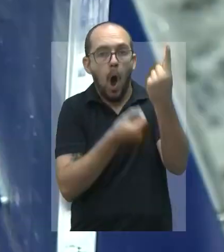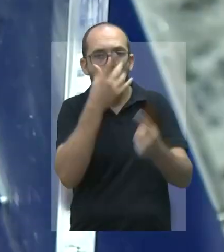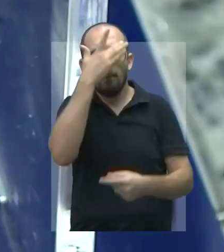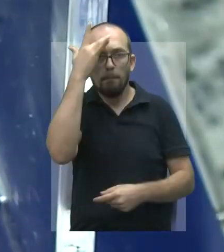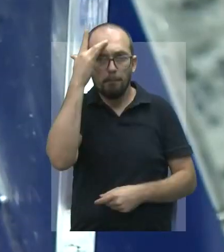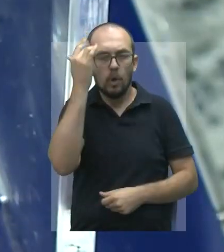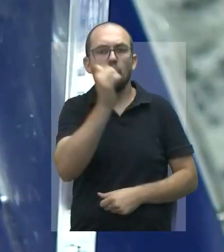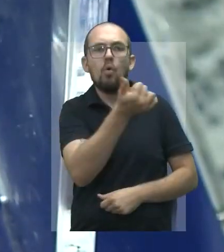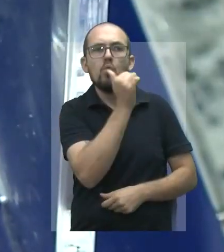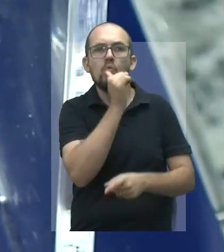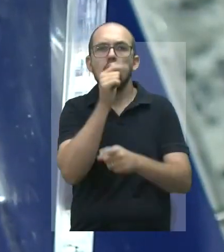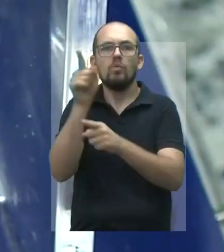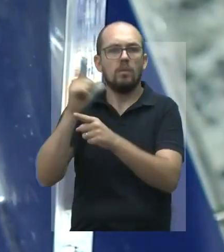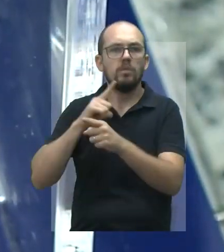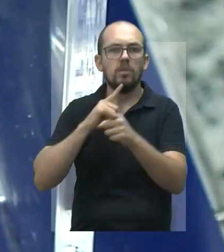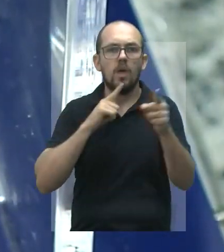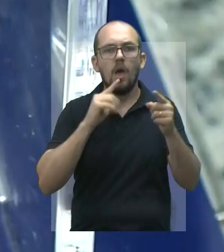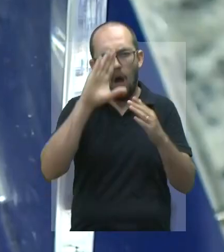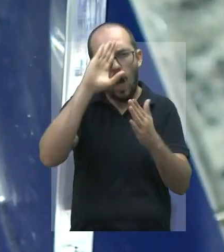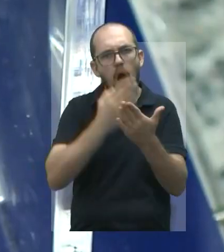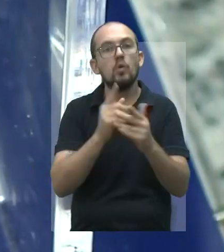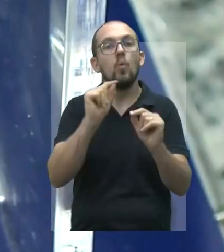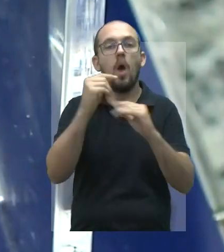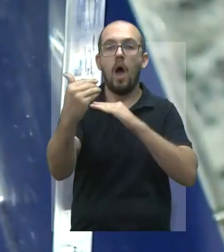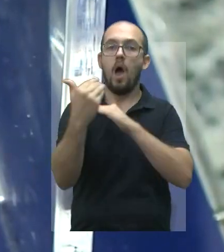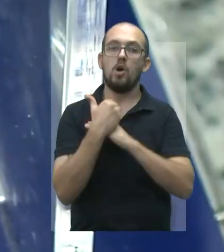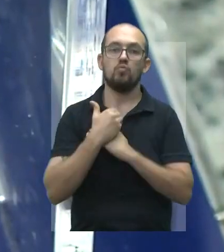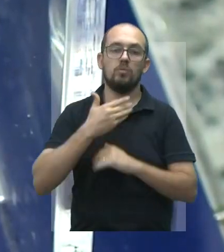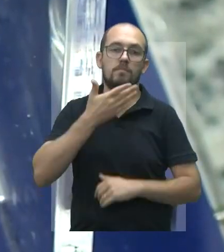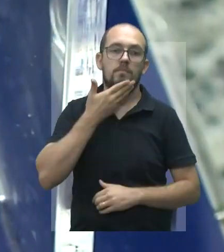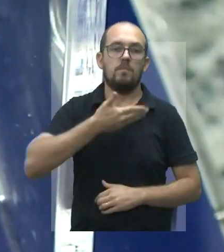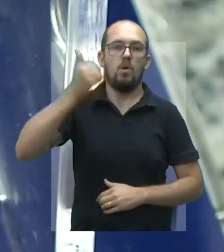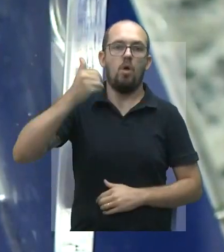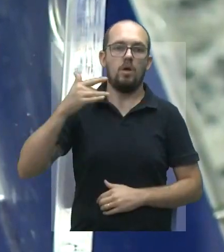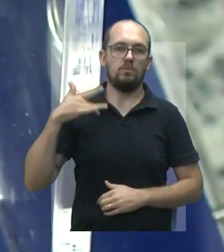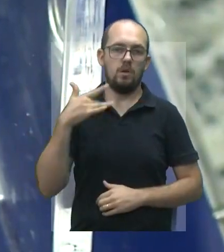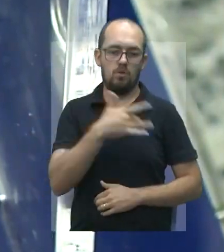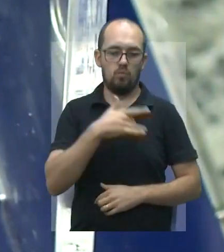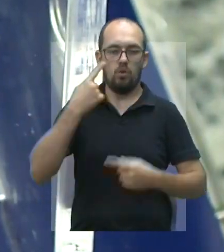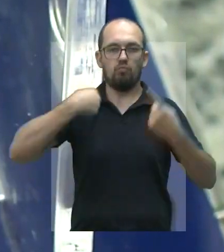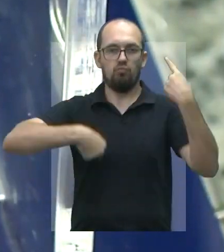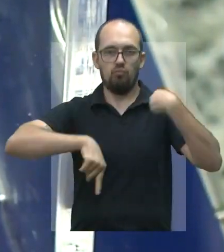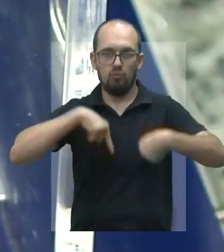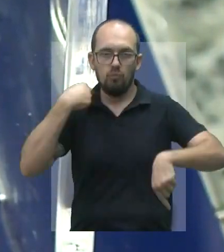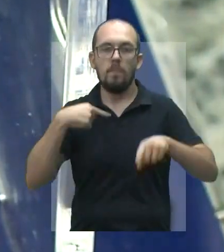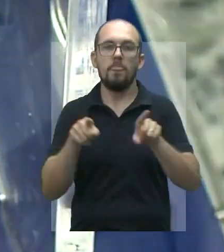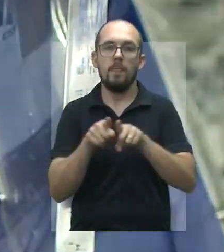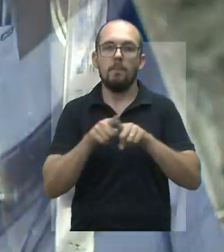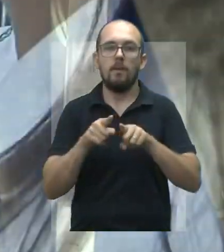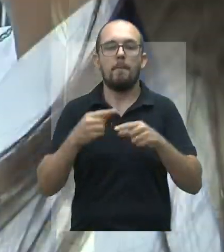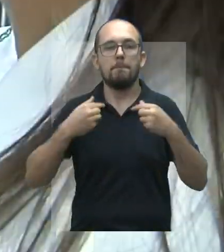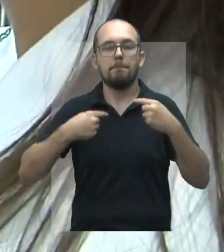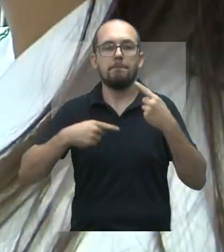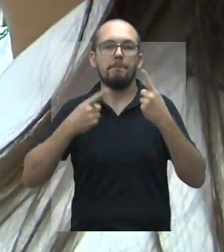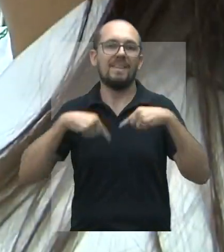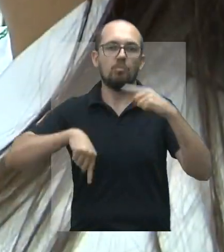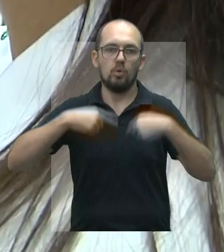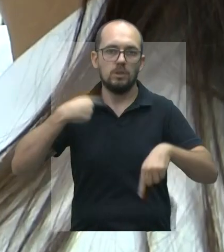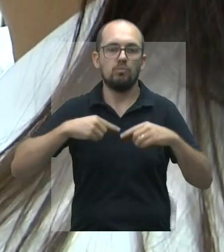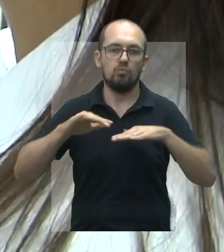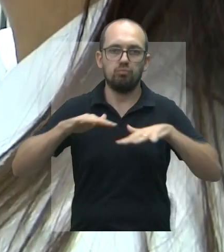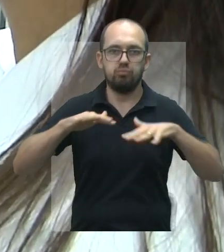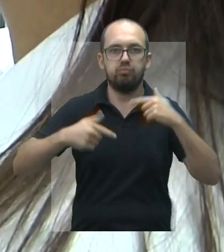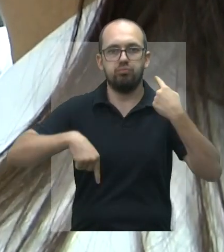água tratada com esse gás ajuda a melhorar o sistema imunológico e ativar o metabolismo. Mas,